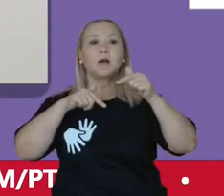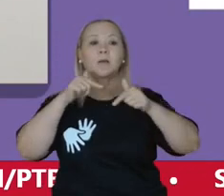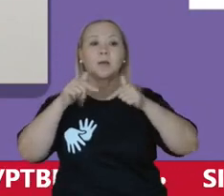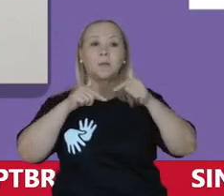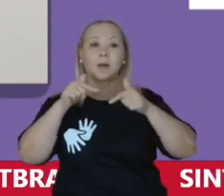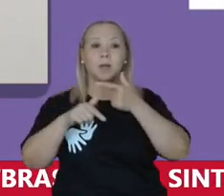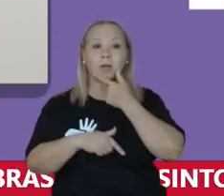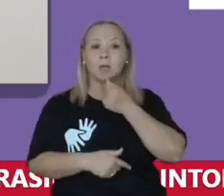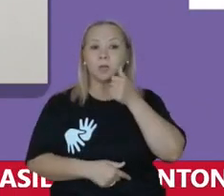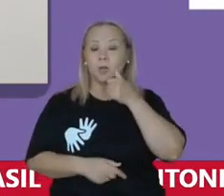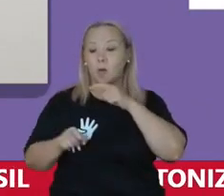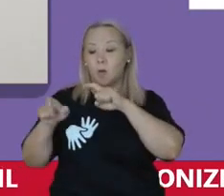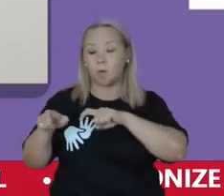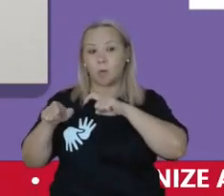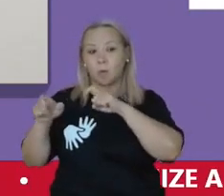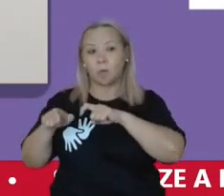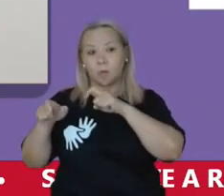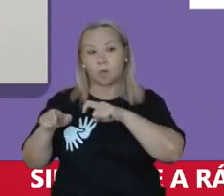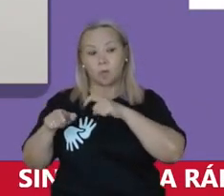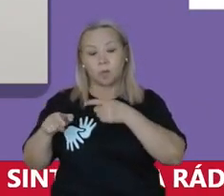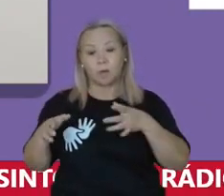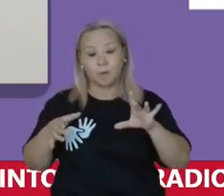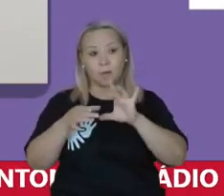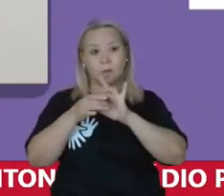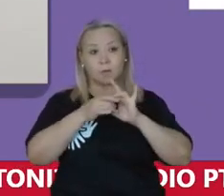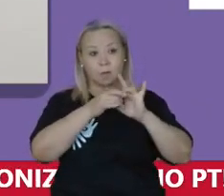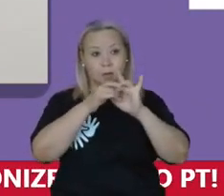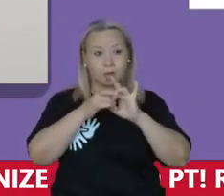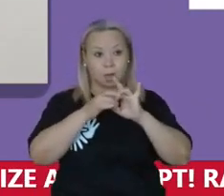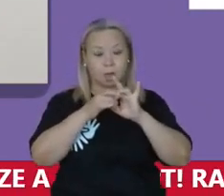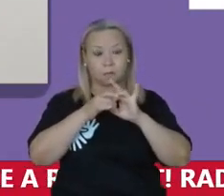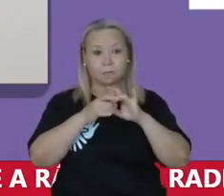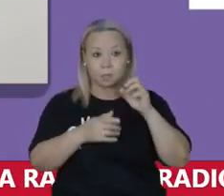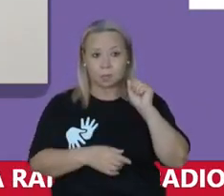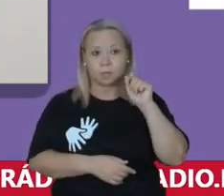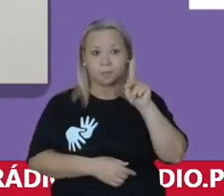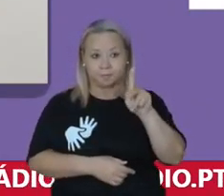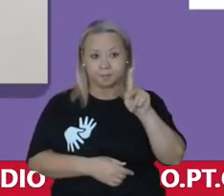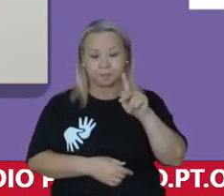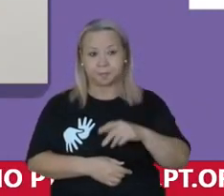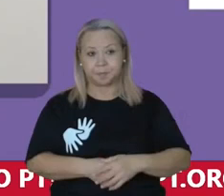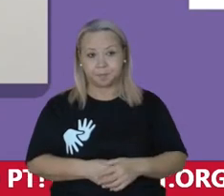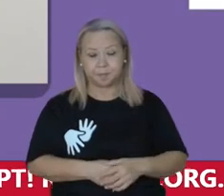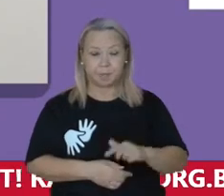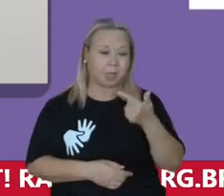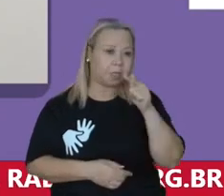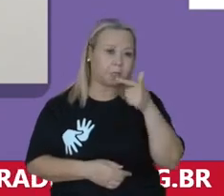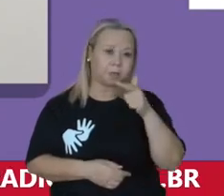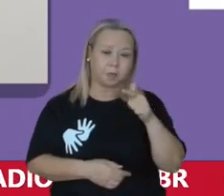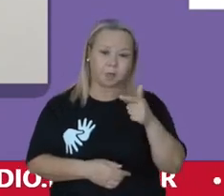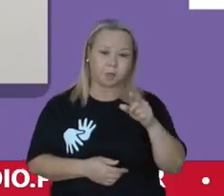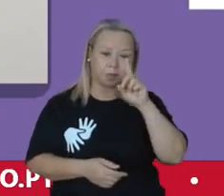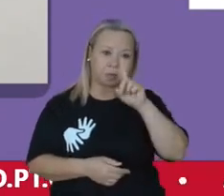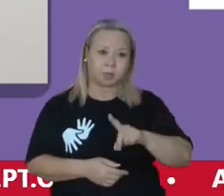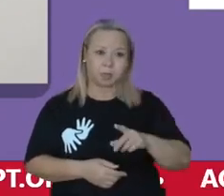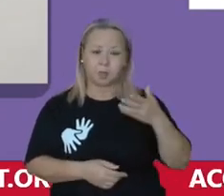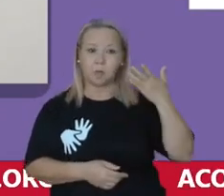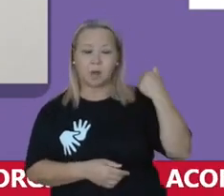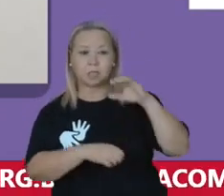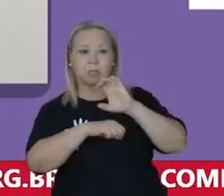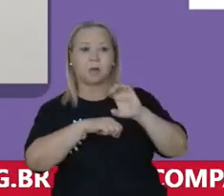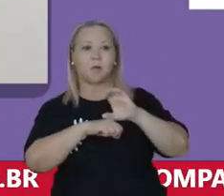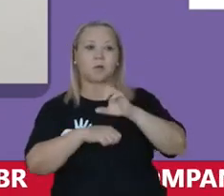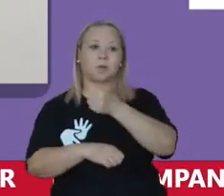e da trabalhadora rural que foram integrados ao sistema de seguridade social e que não tinham esse direito antes da Constituição de